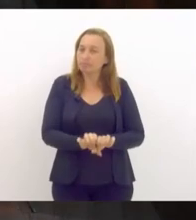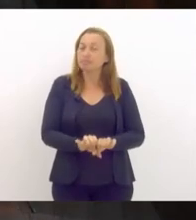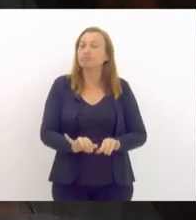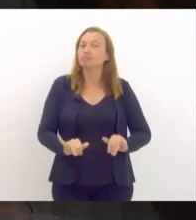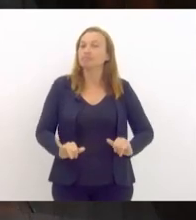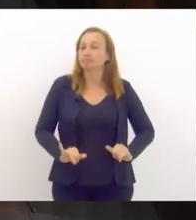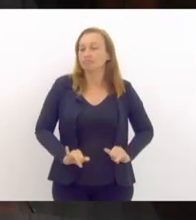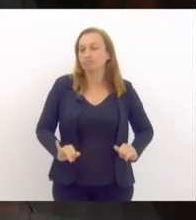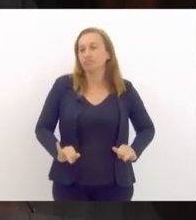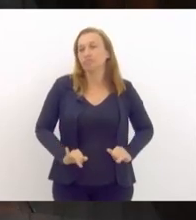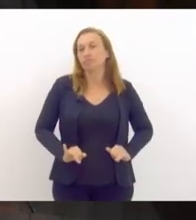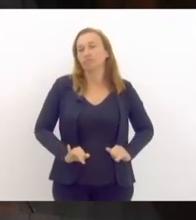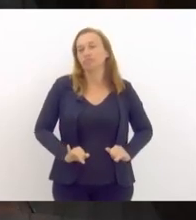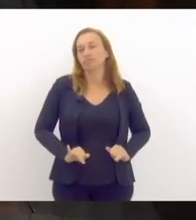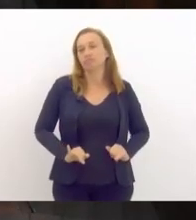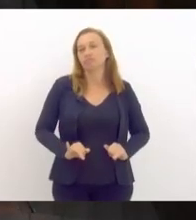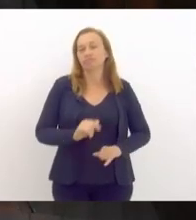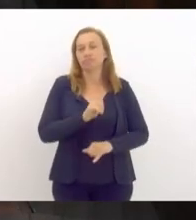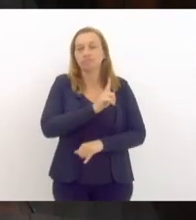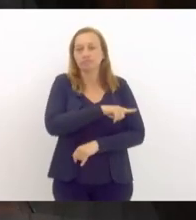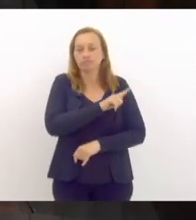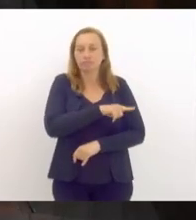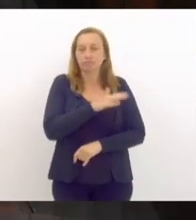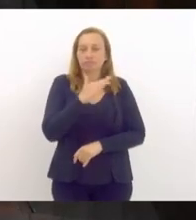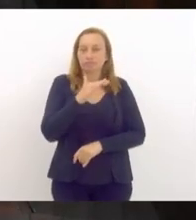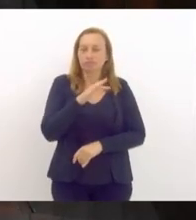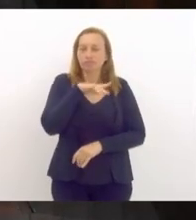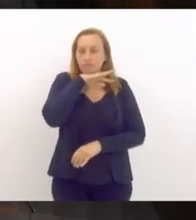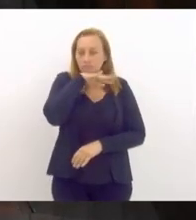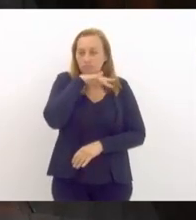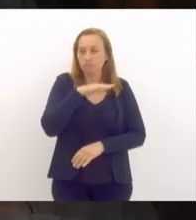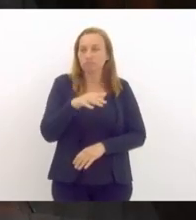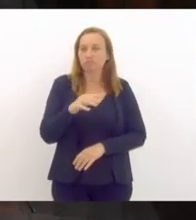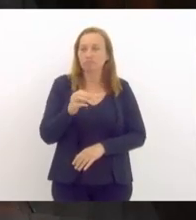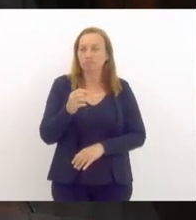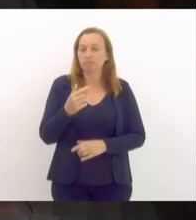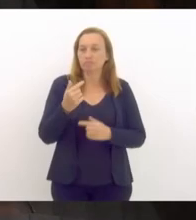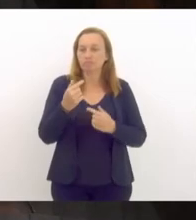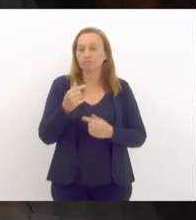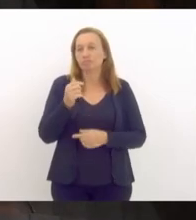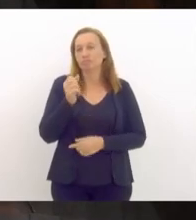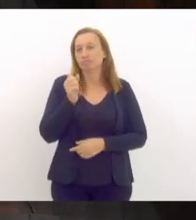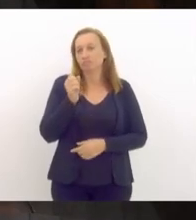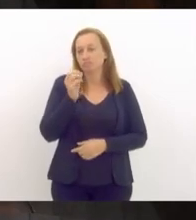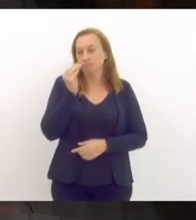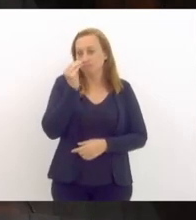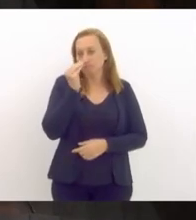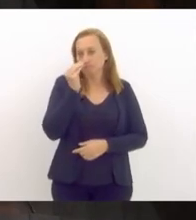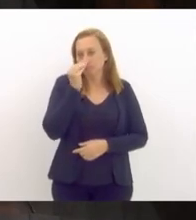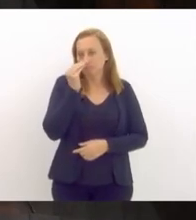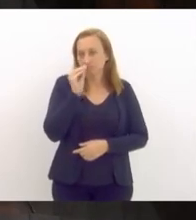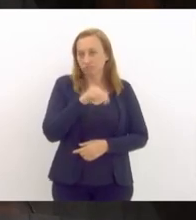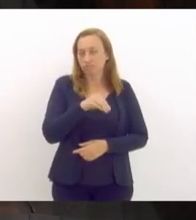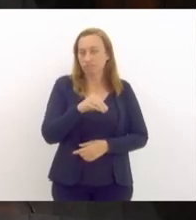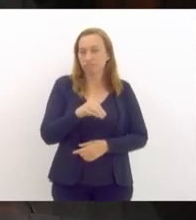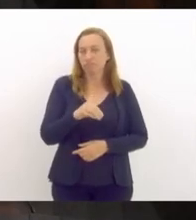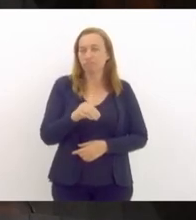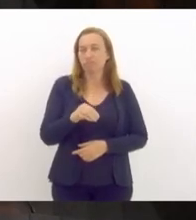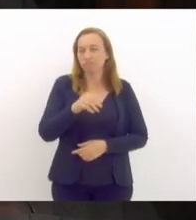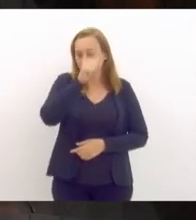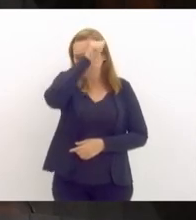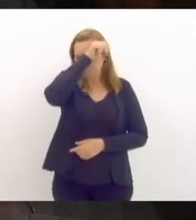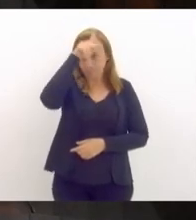na mão desses péssimo gestores fiquei aqui mais uma vez o meu repúdio ao desprefeito José Bonifácio que